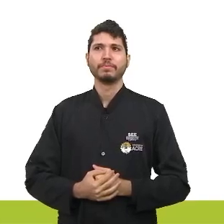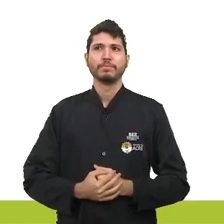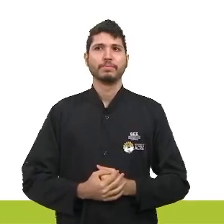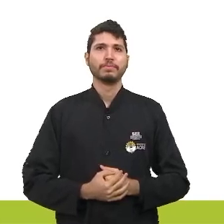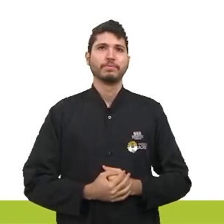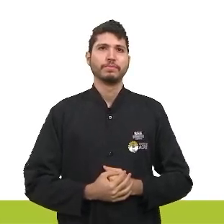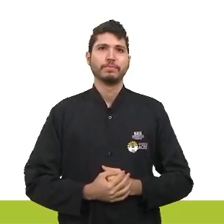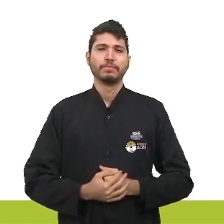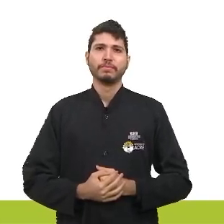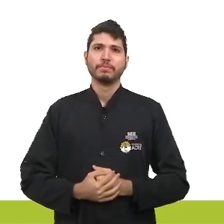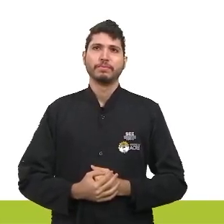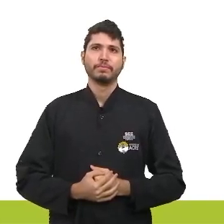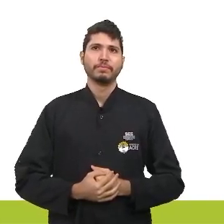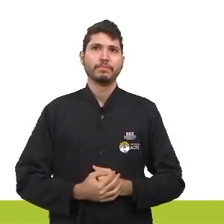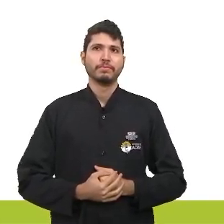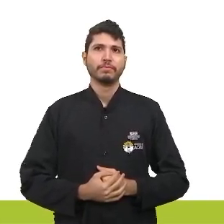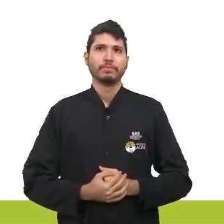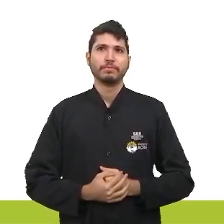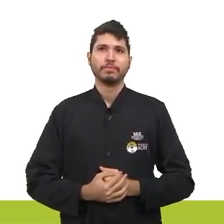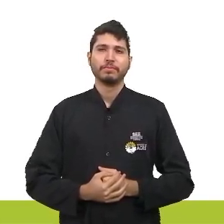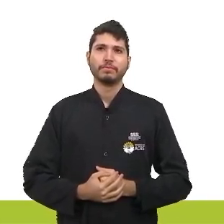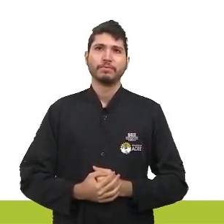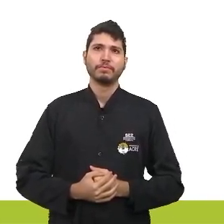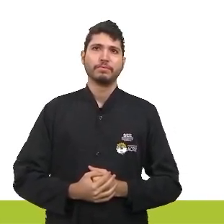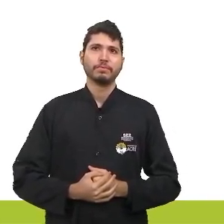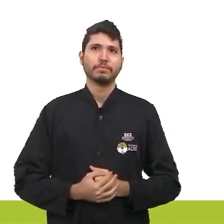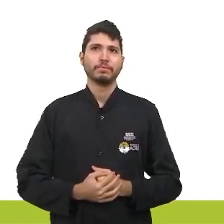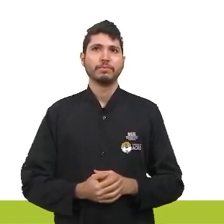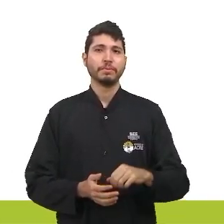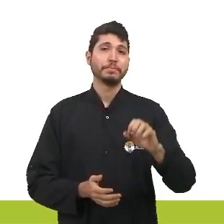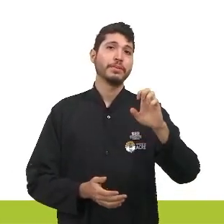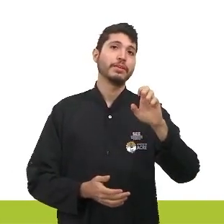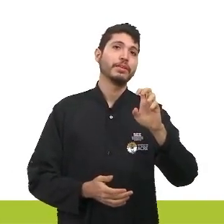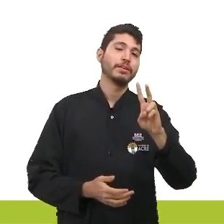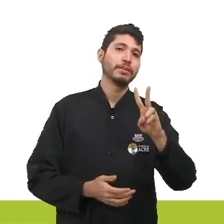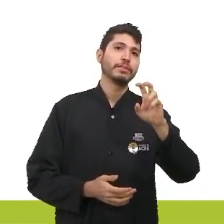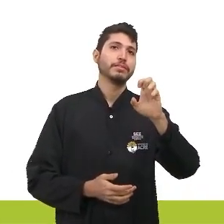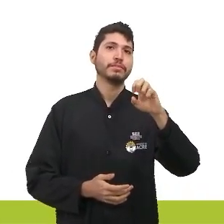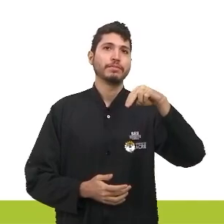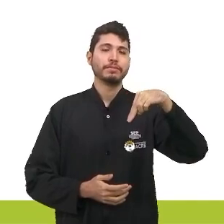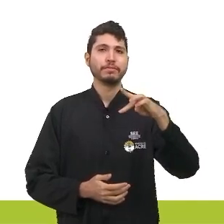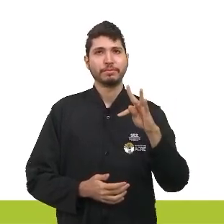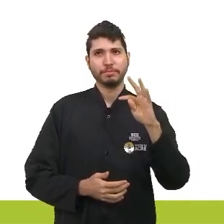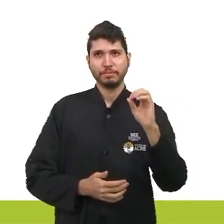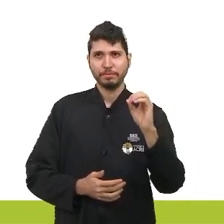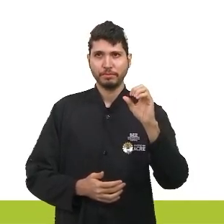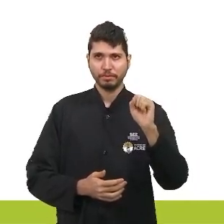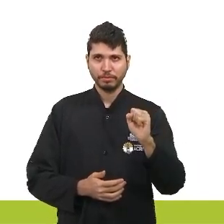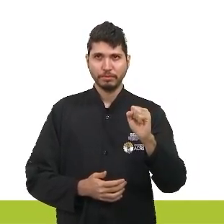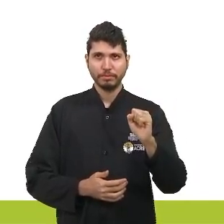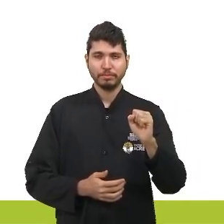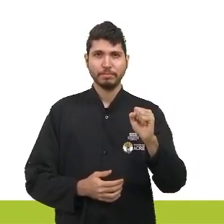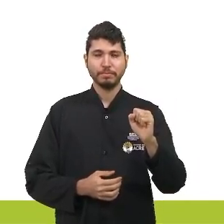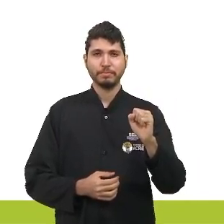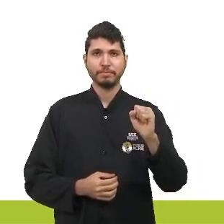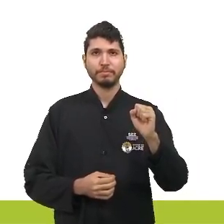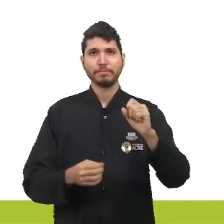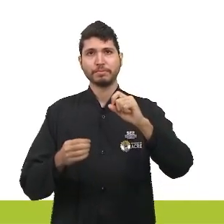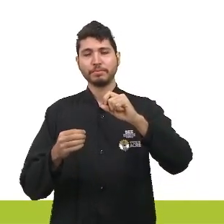continuar e falar sobre eventos independentes. Dois eventos A e B,